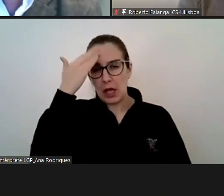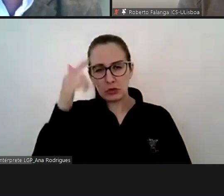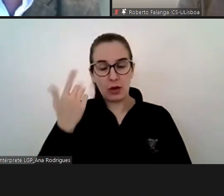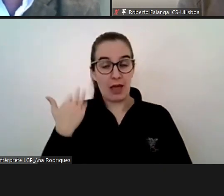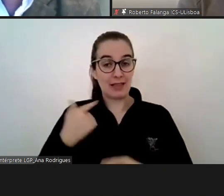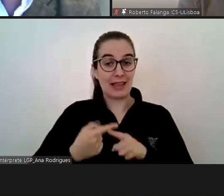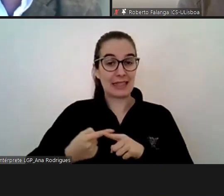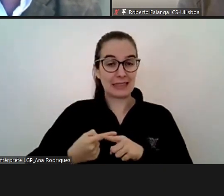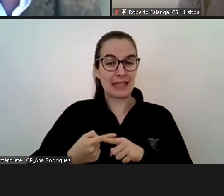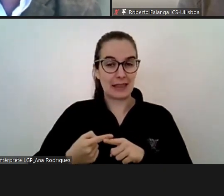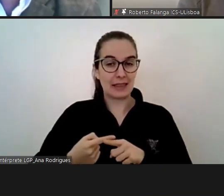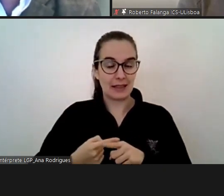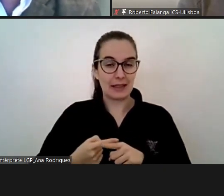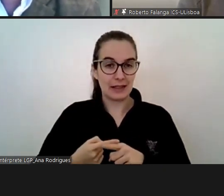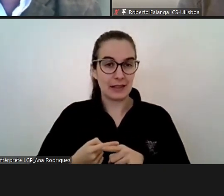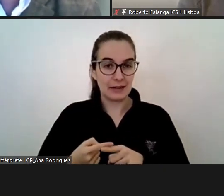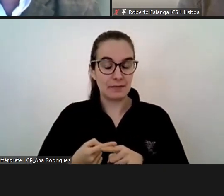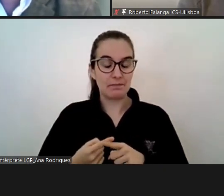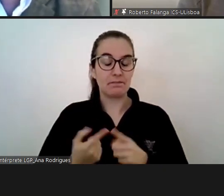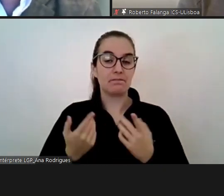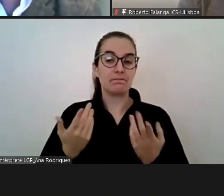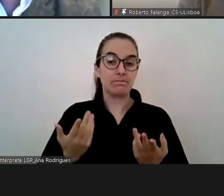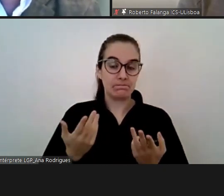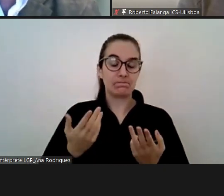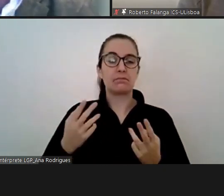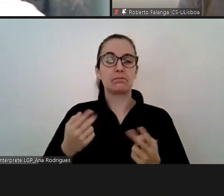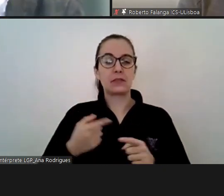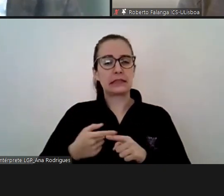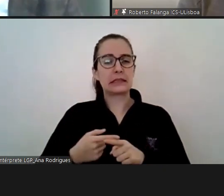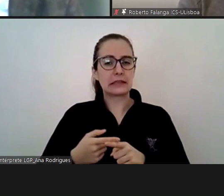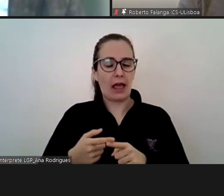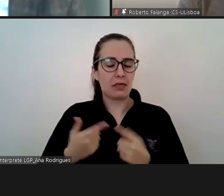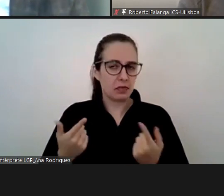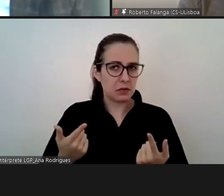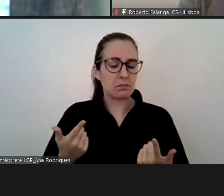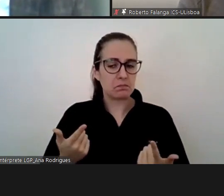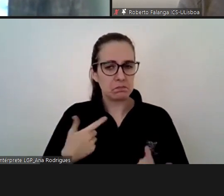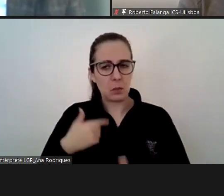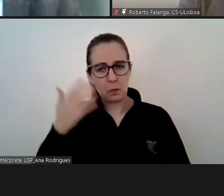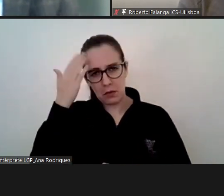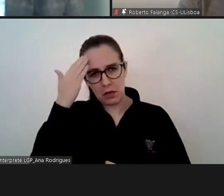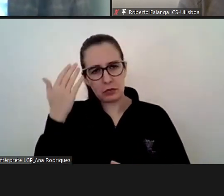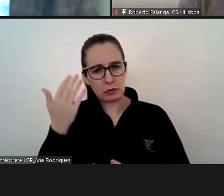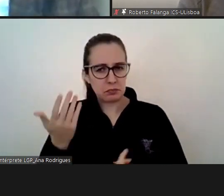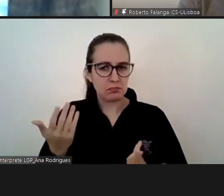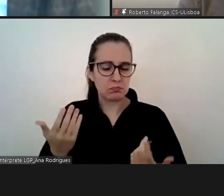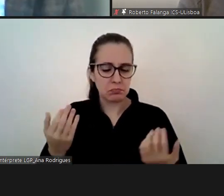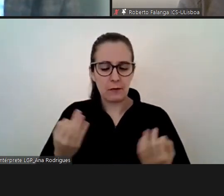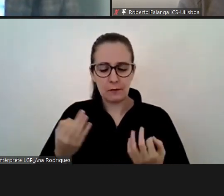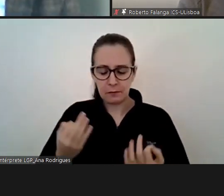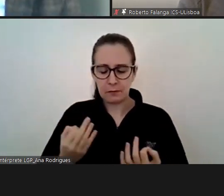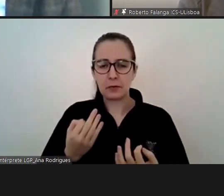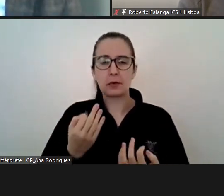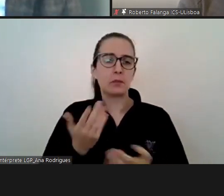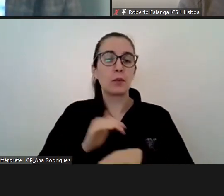interessante desses encontros, para já, foi de facto os próprios